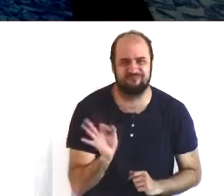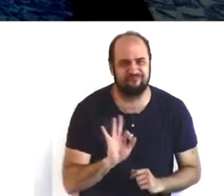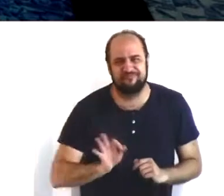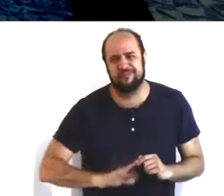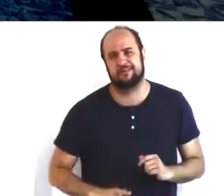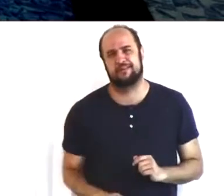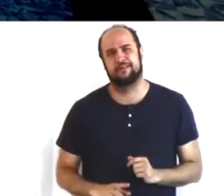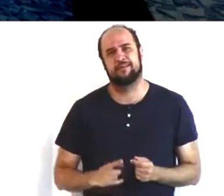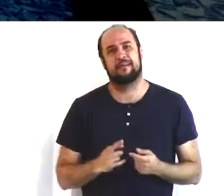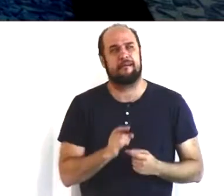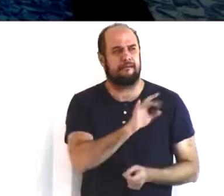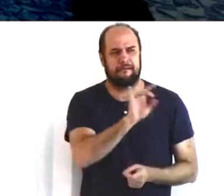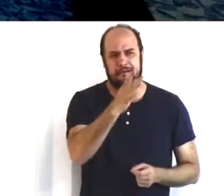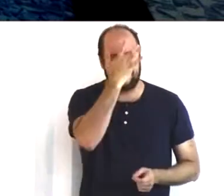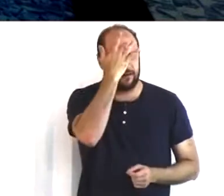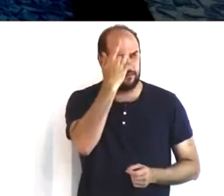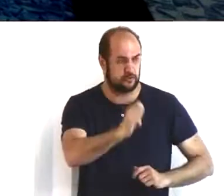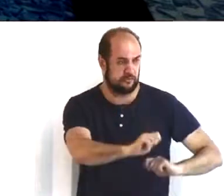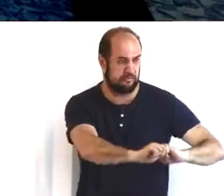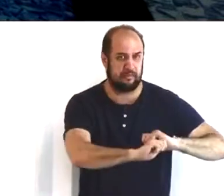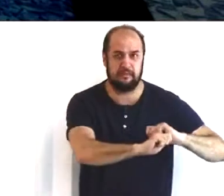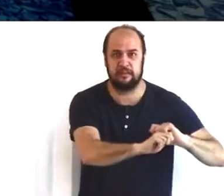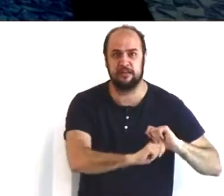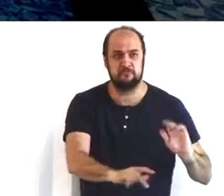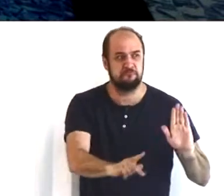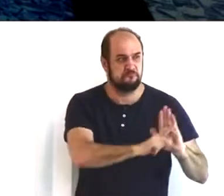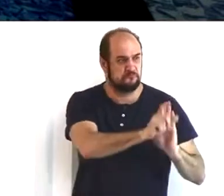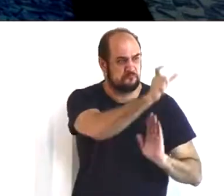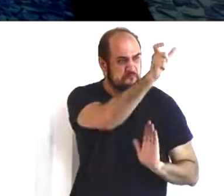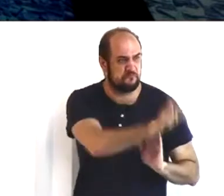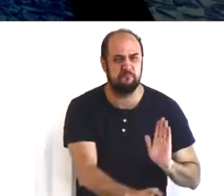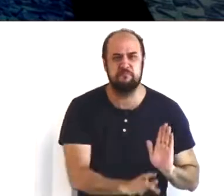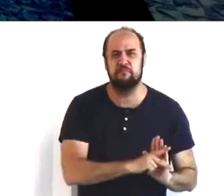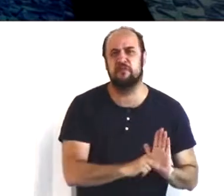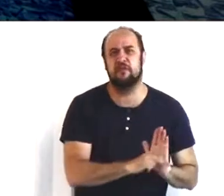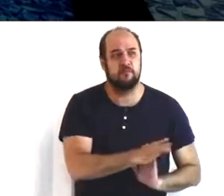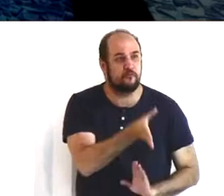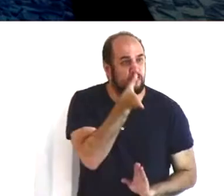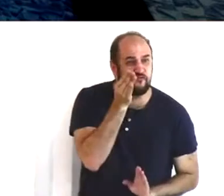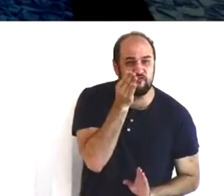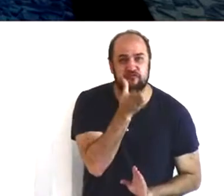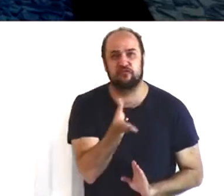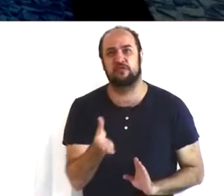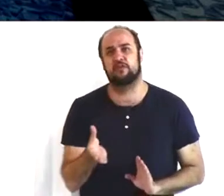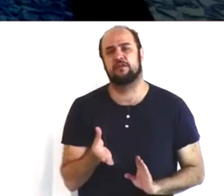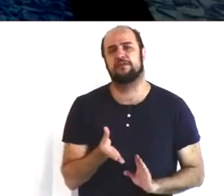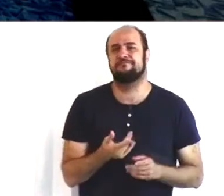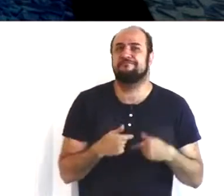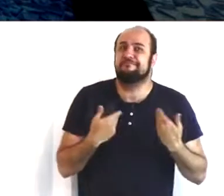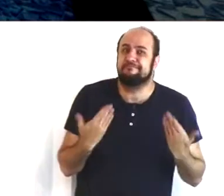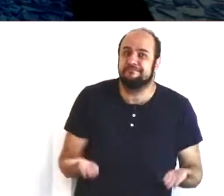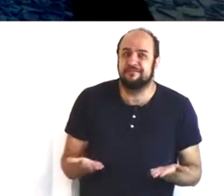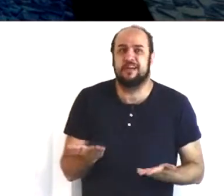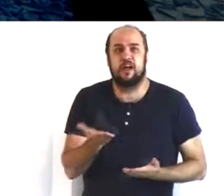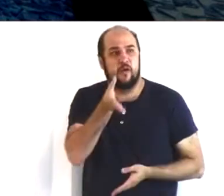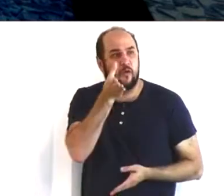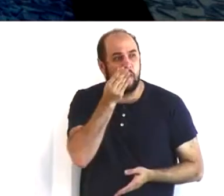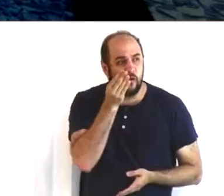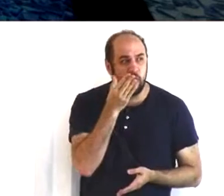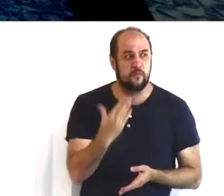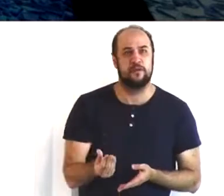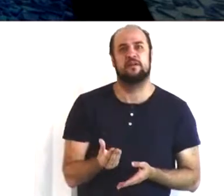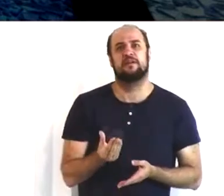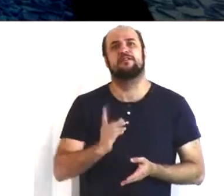Ao contrário, cada um é tentado pela sua própria cobiça, quando esta o atrai e seduz. Então, a cobiça, depois de